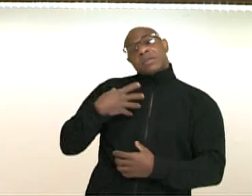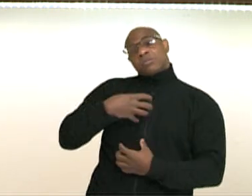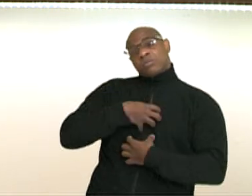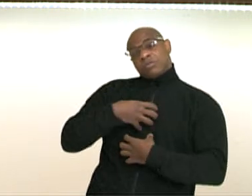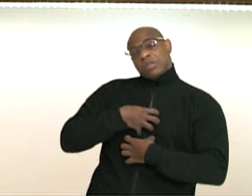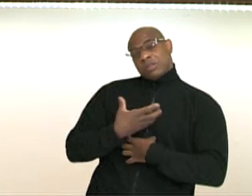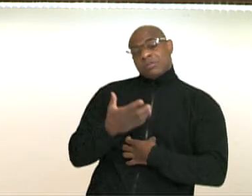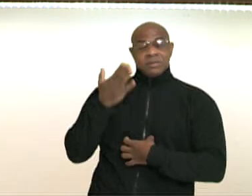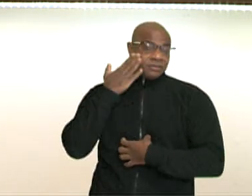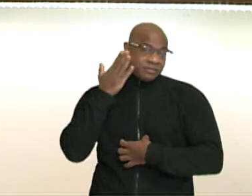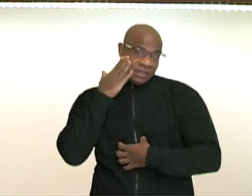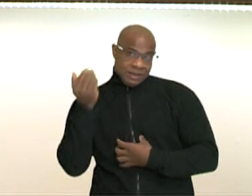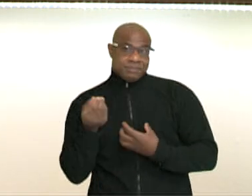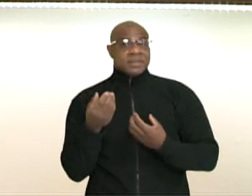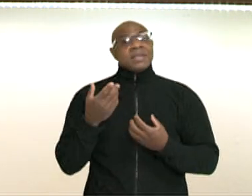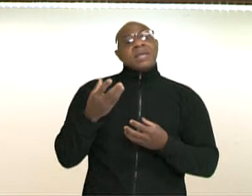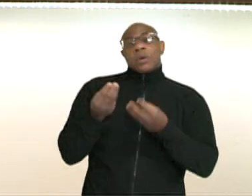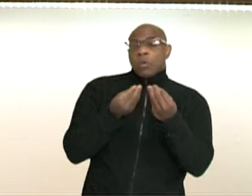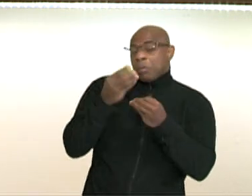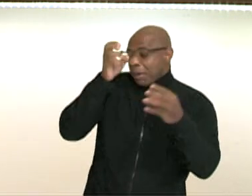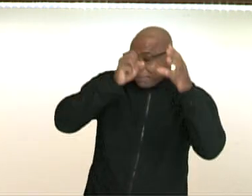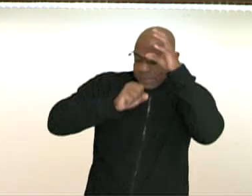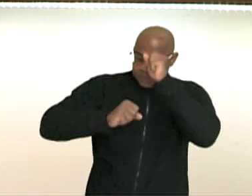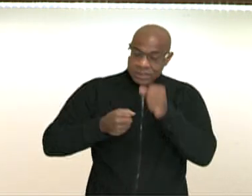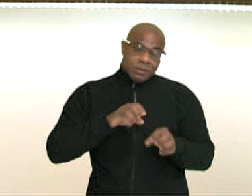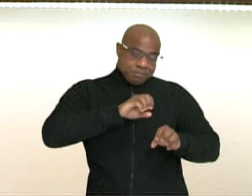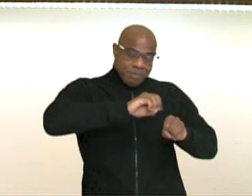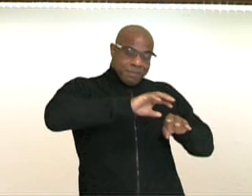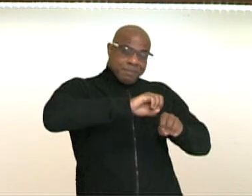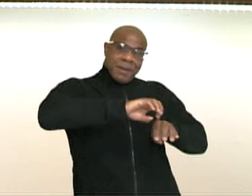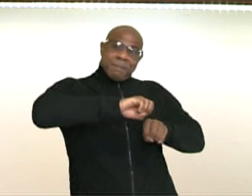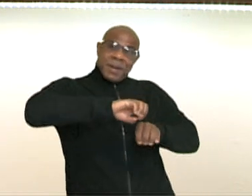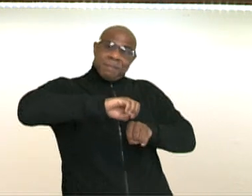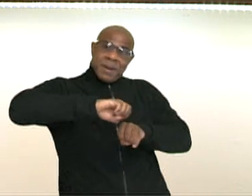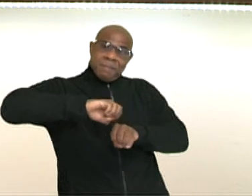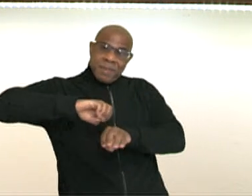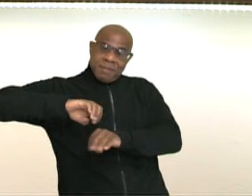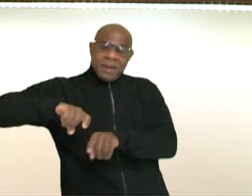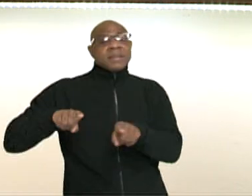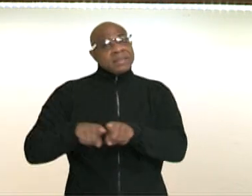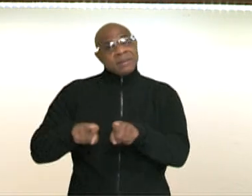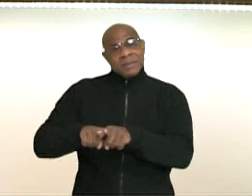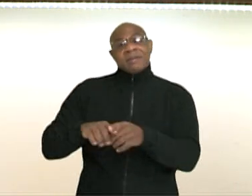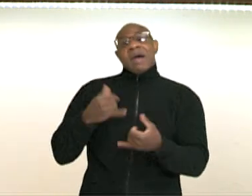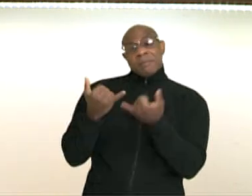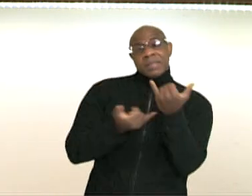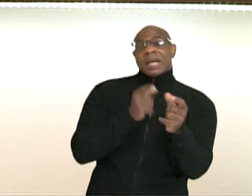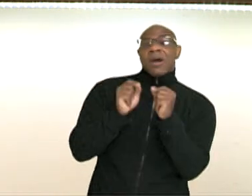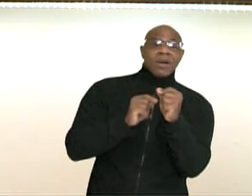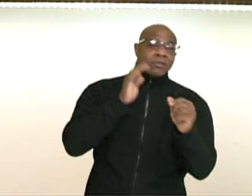cada povo vai criar a sua história, na sua maneira, vai brincar com o seu imaginário,